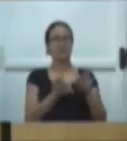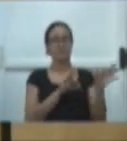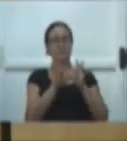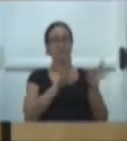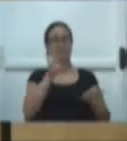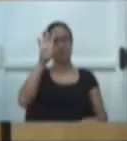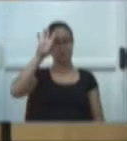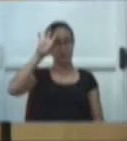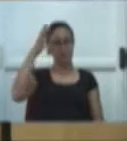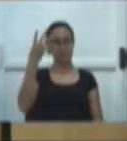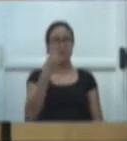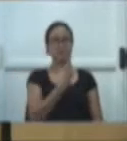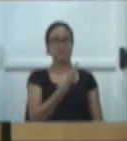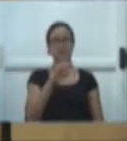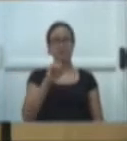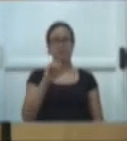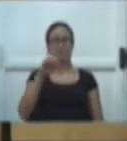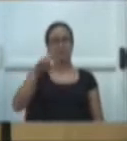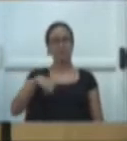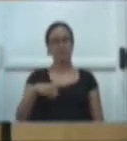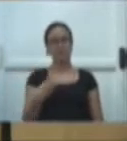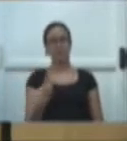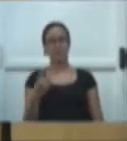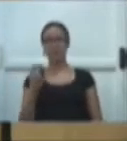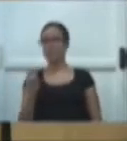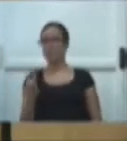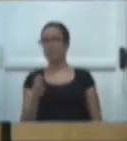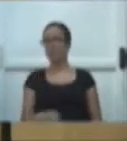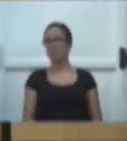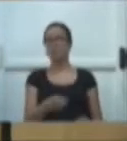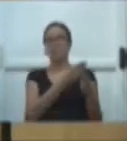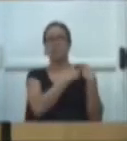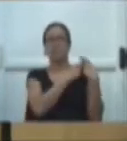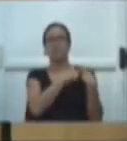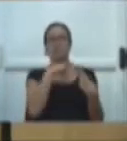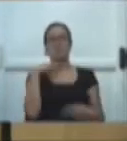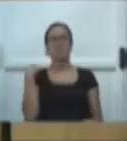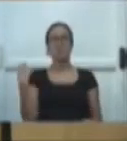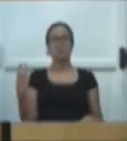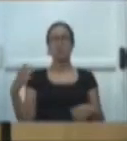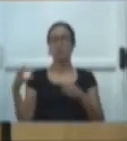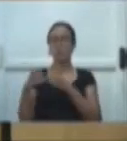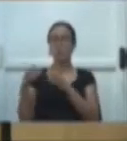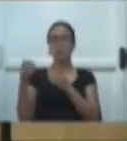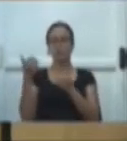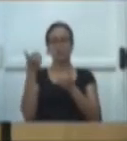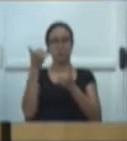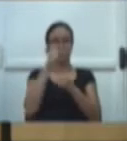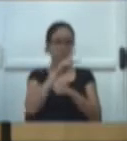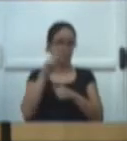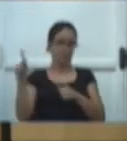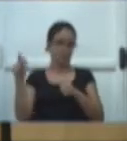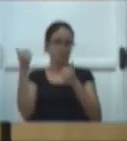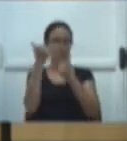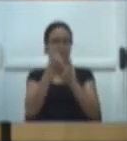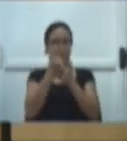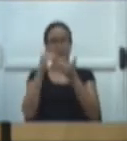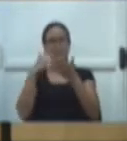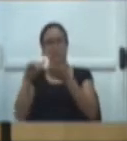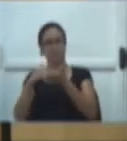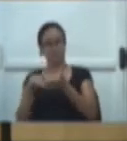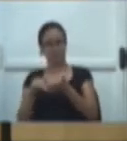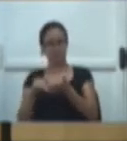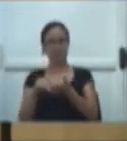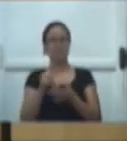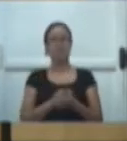Projeto de resolução 10/2015, autor mesa diretora, autoriza a Câmara Municipal de Limeira a conceder